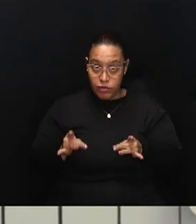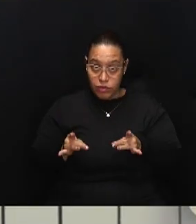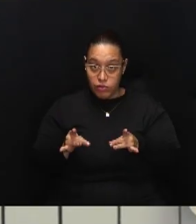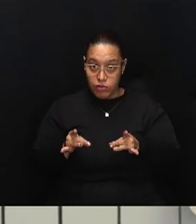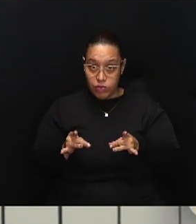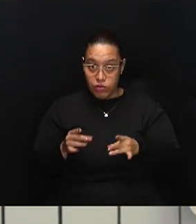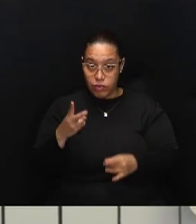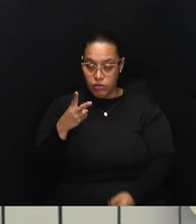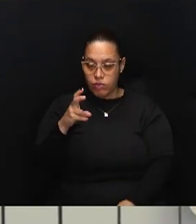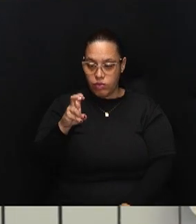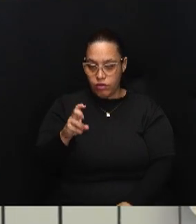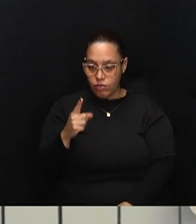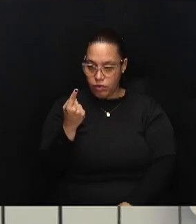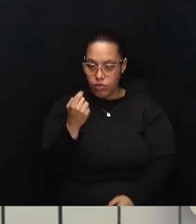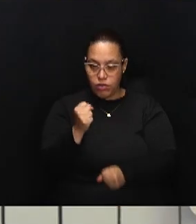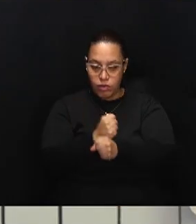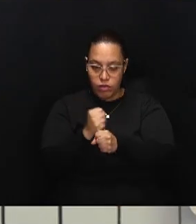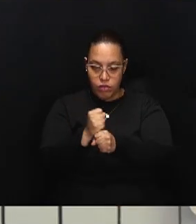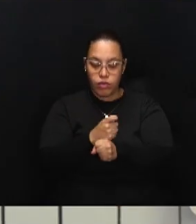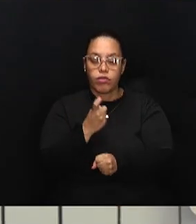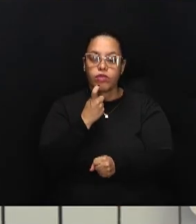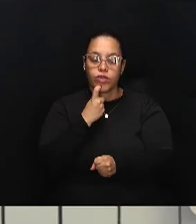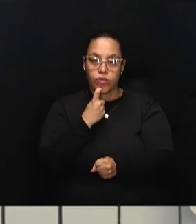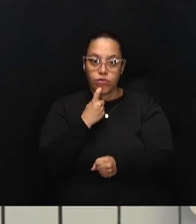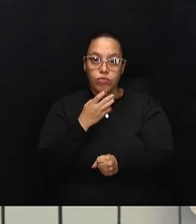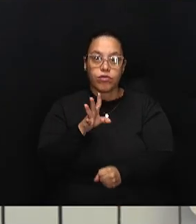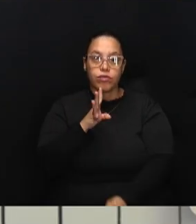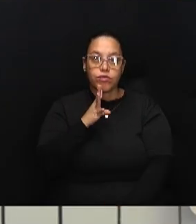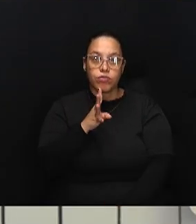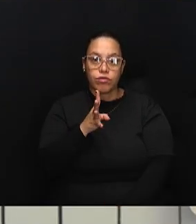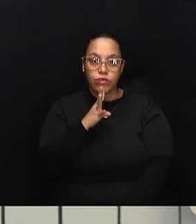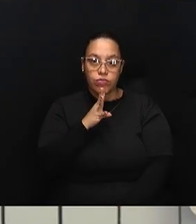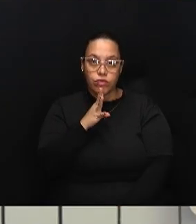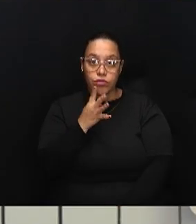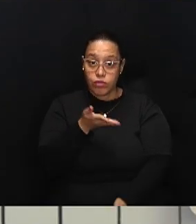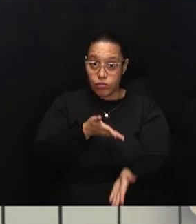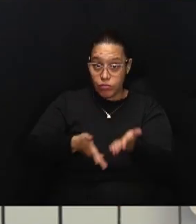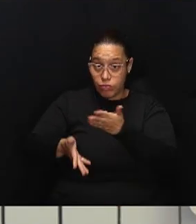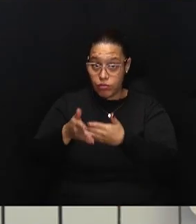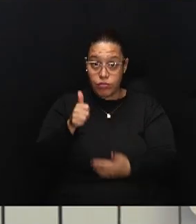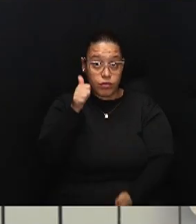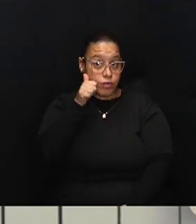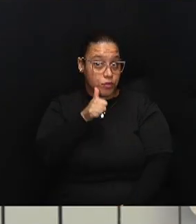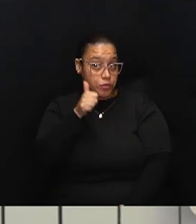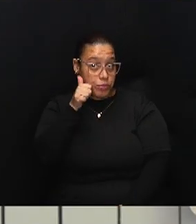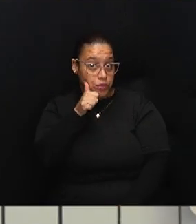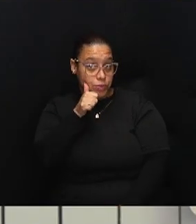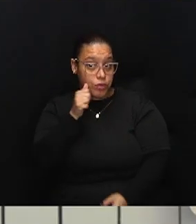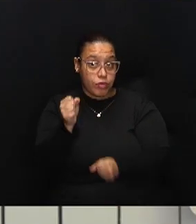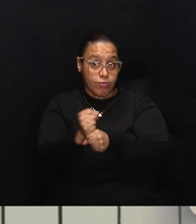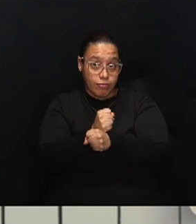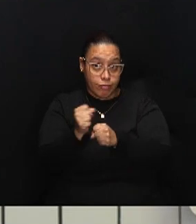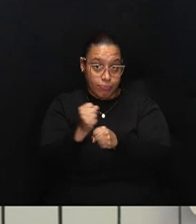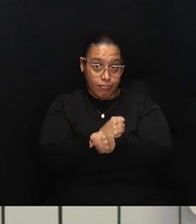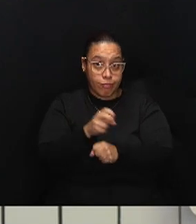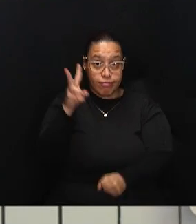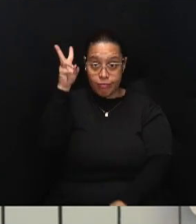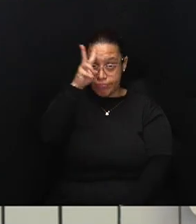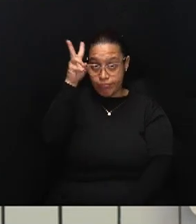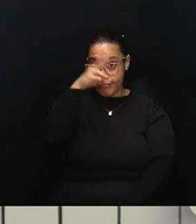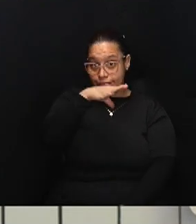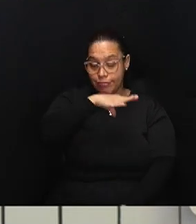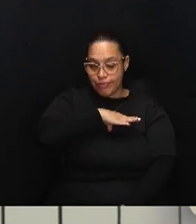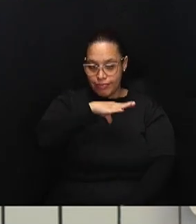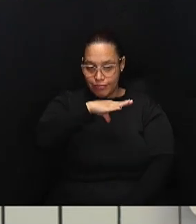sobre os 251 anos de Campinas, conheça a participação feminina na construção da história do